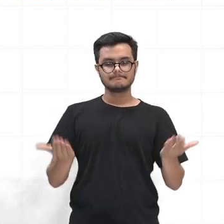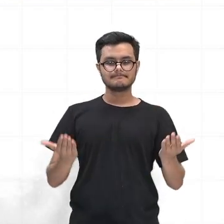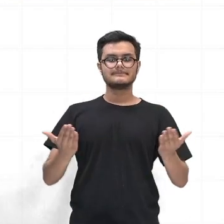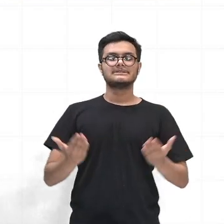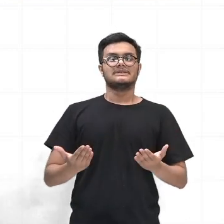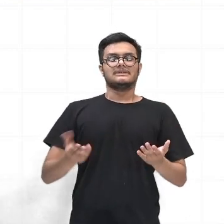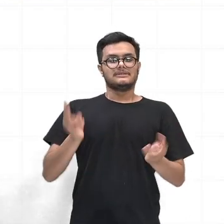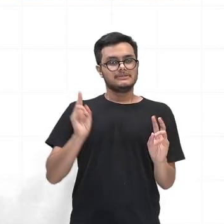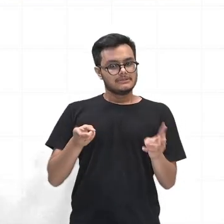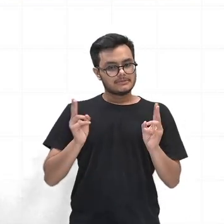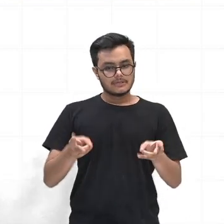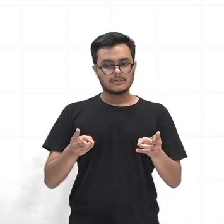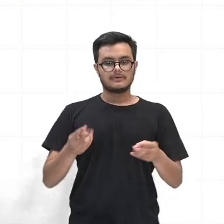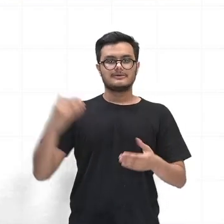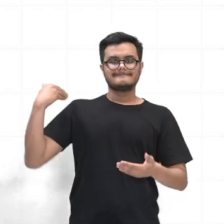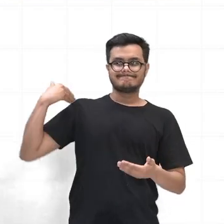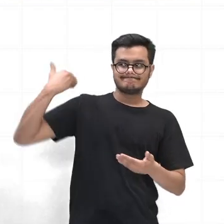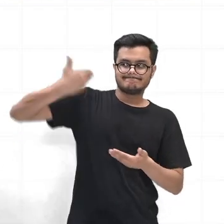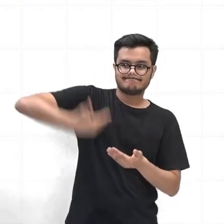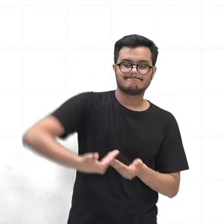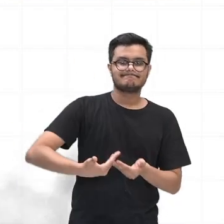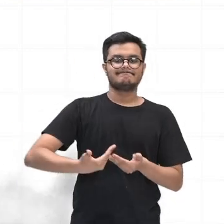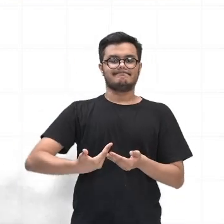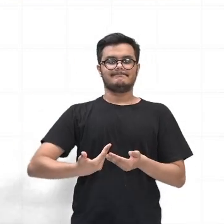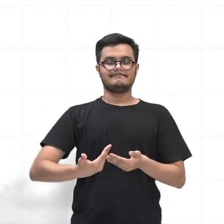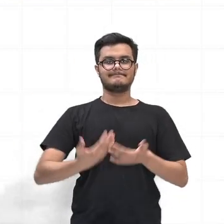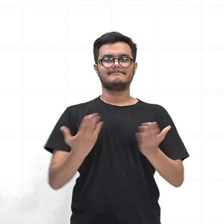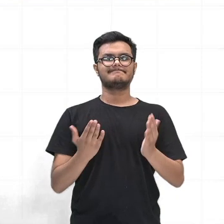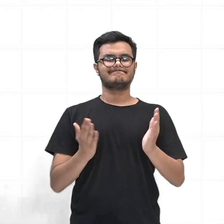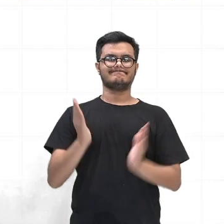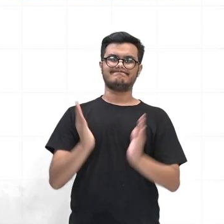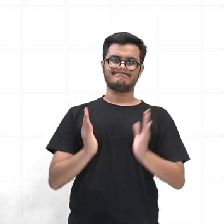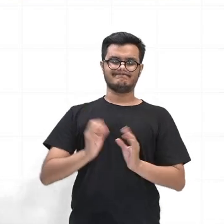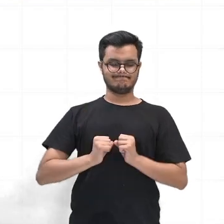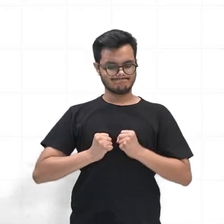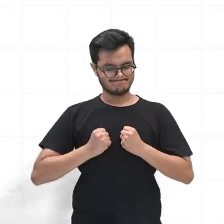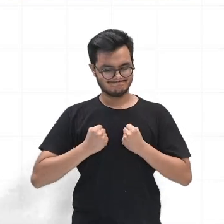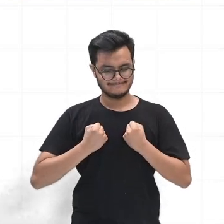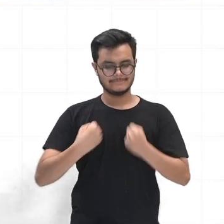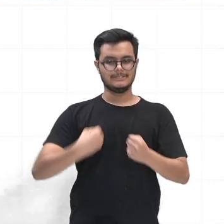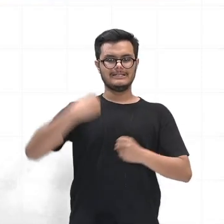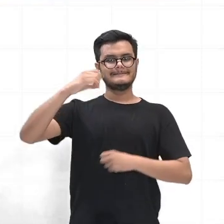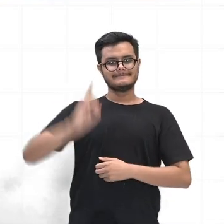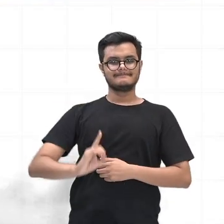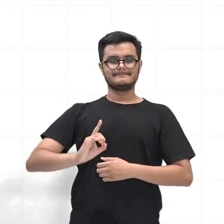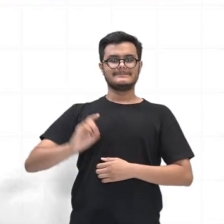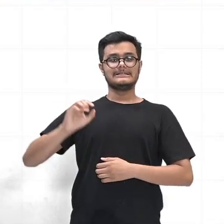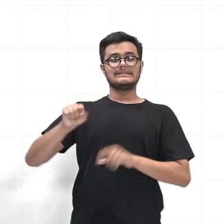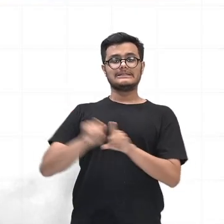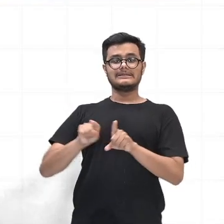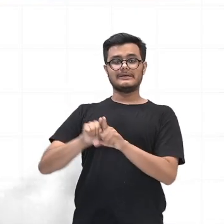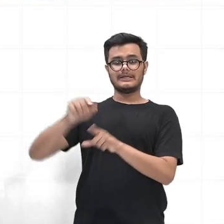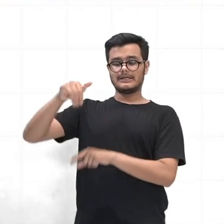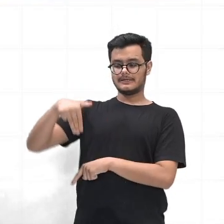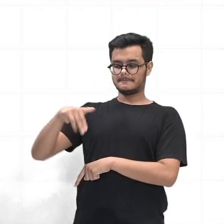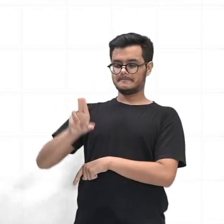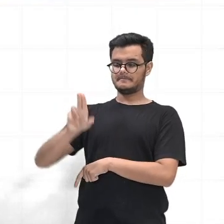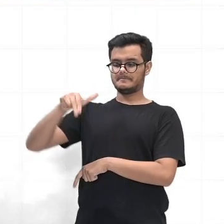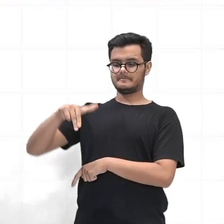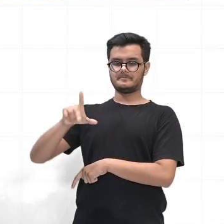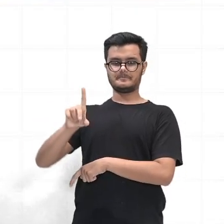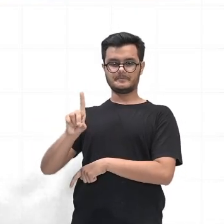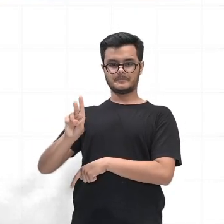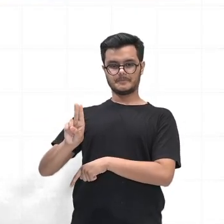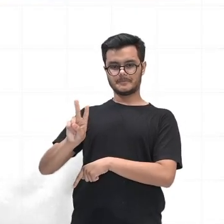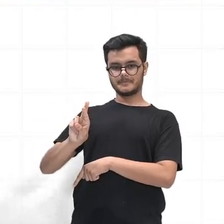essa época da Amazônia pré-colonial, que vão resistindo ao longo do tempo, são aí os Mundurucus. Olha só, são um